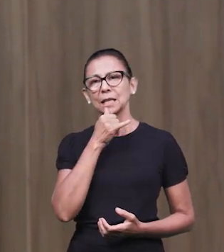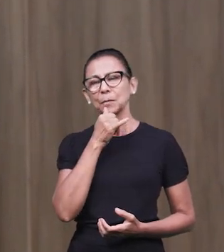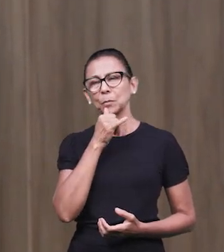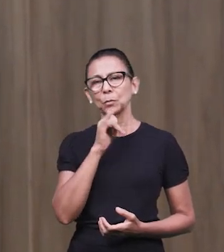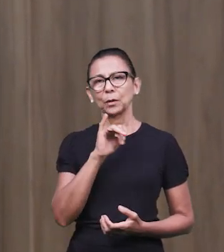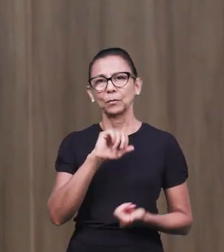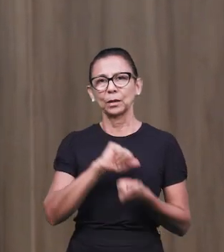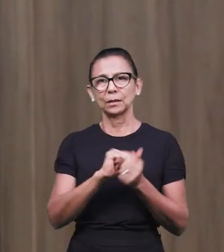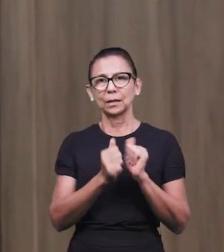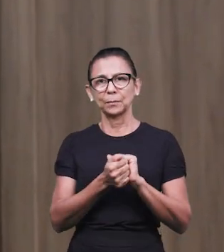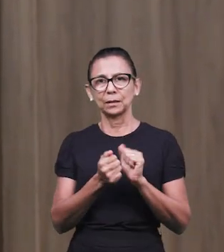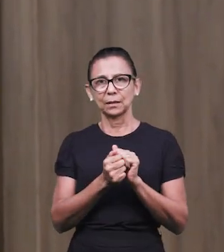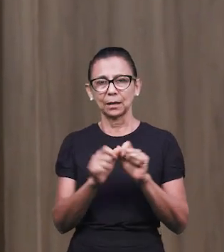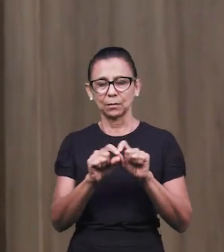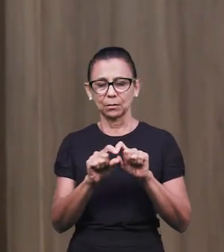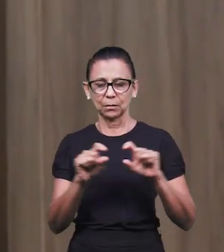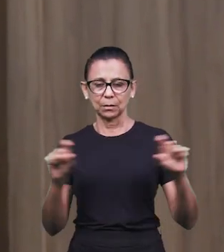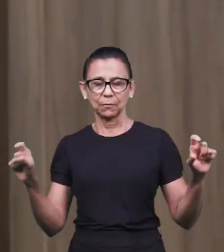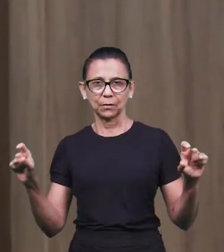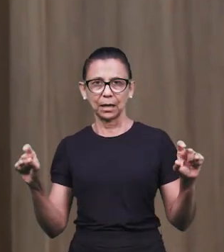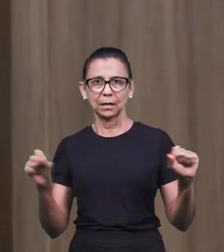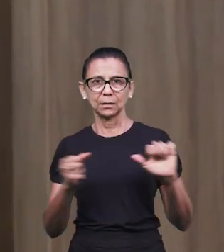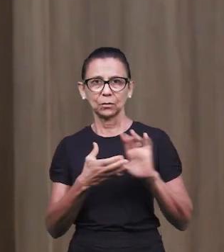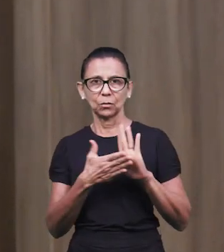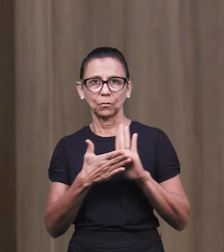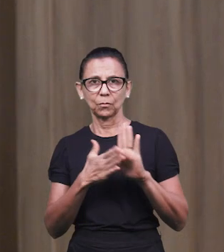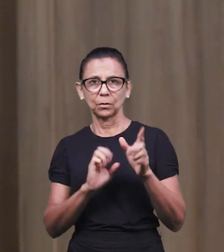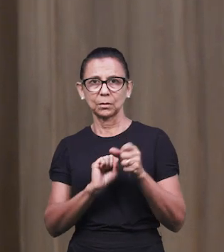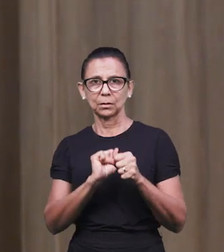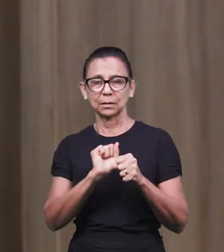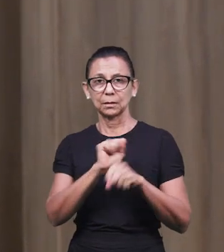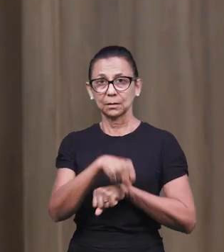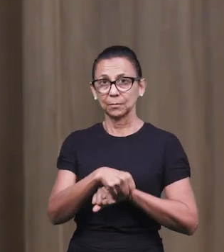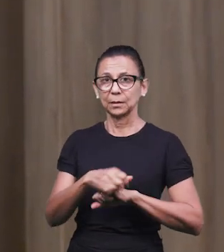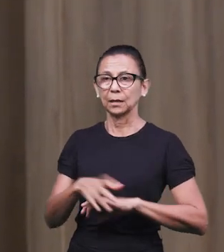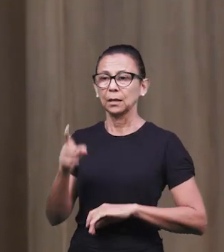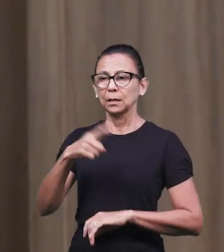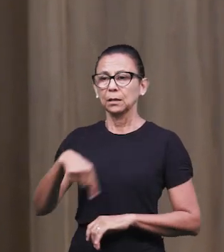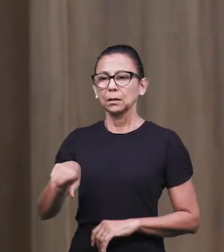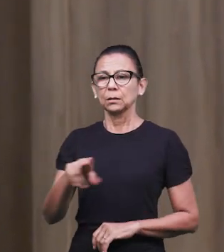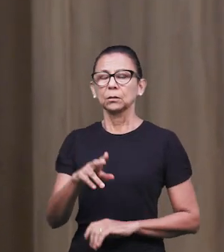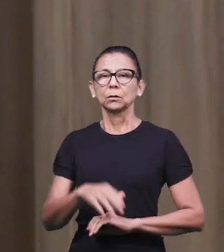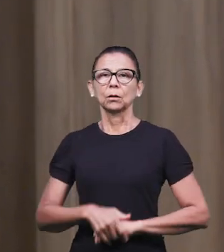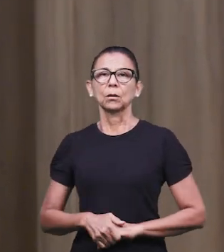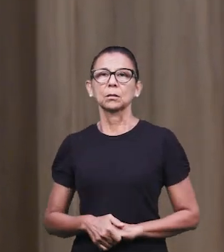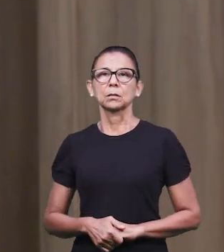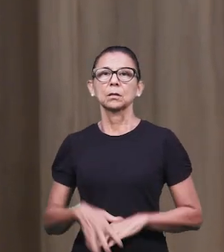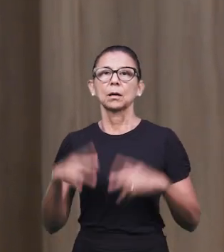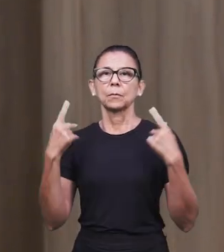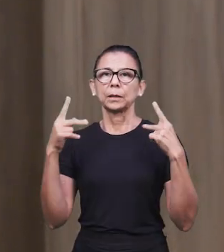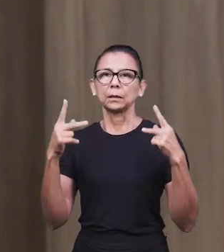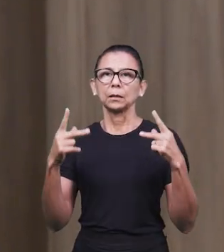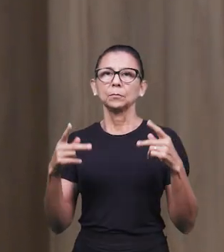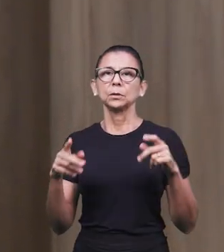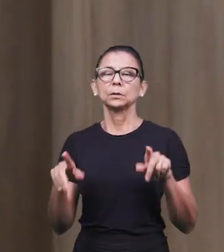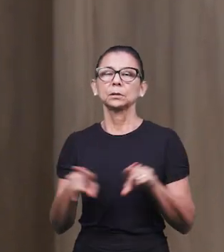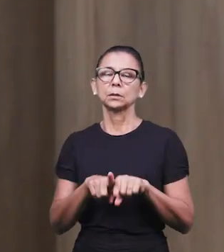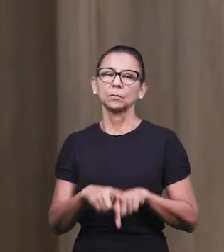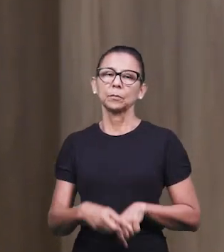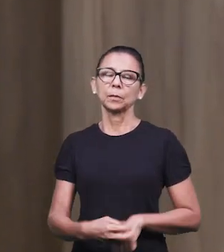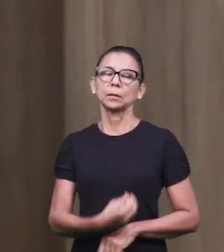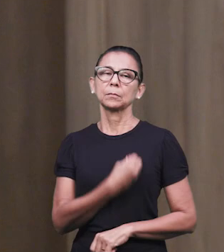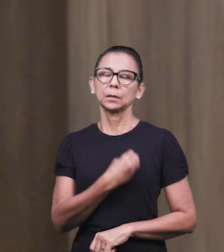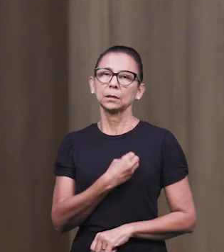uma frase que é nossa, né, do seminário. Para os pastores é, nós pregamos o que nós vivemos. E